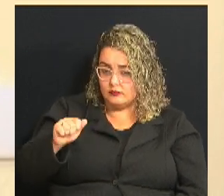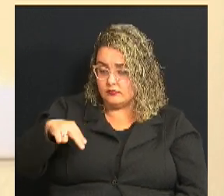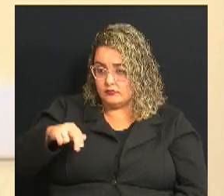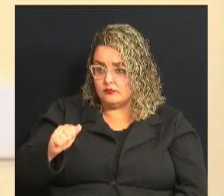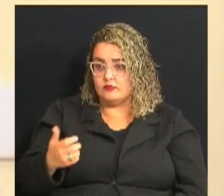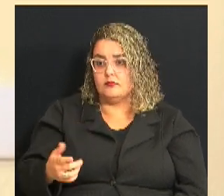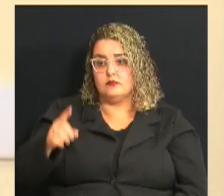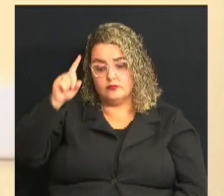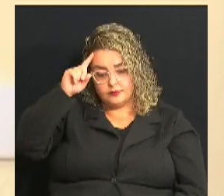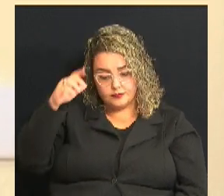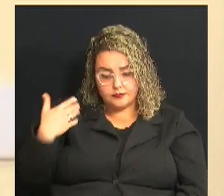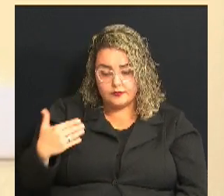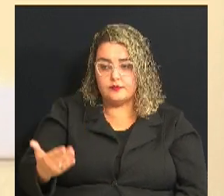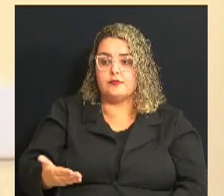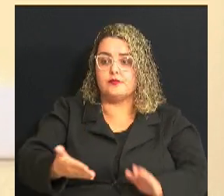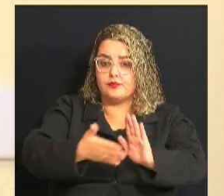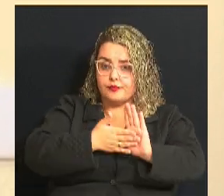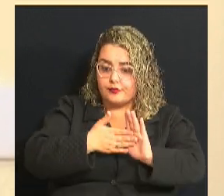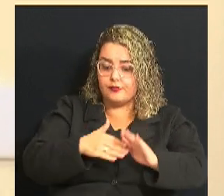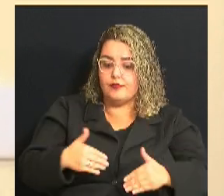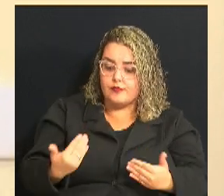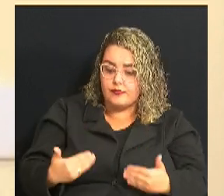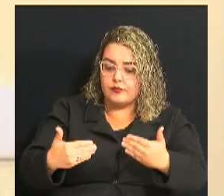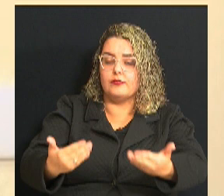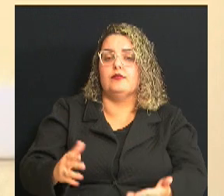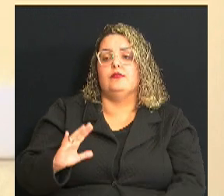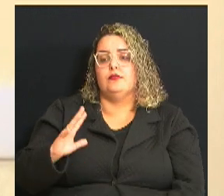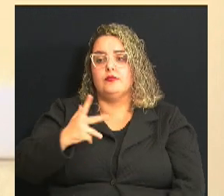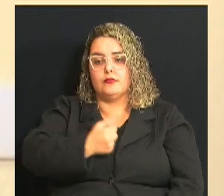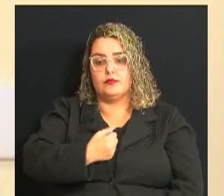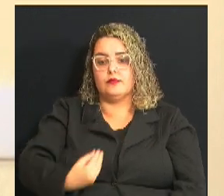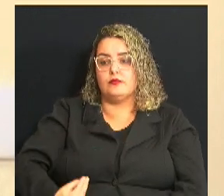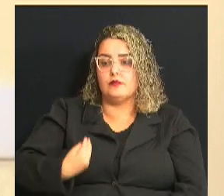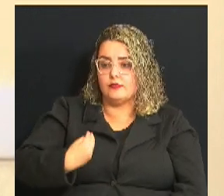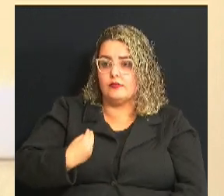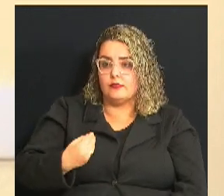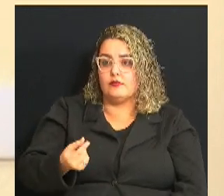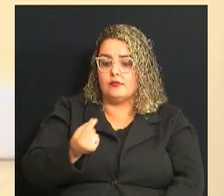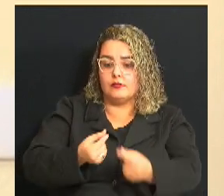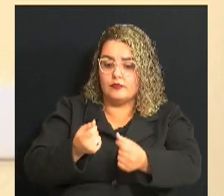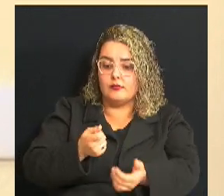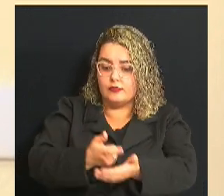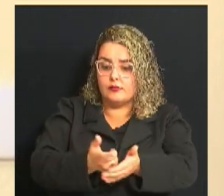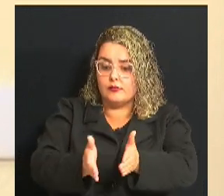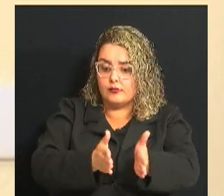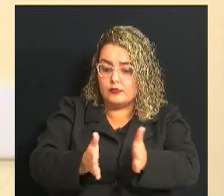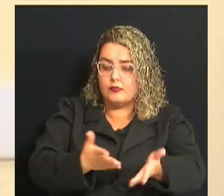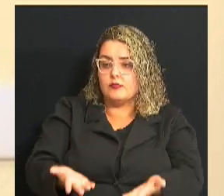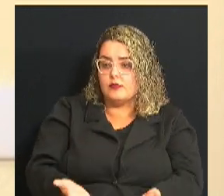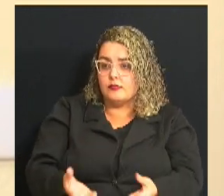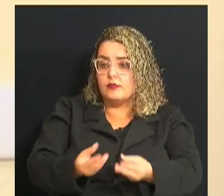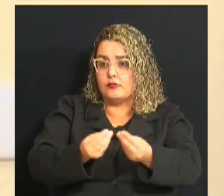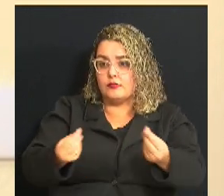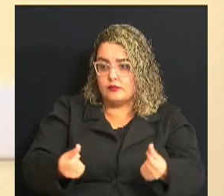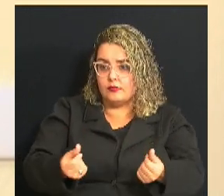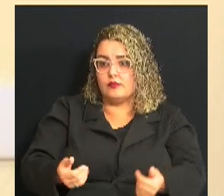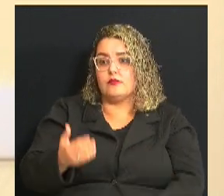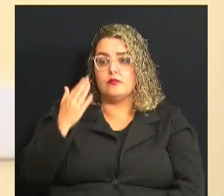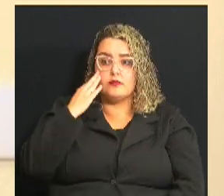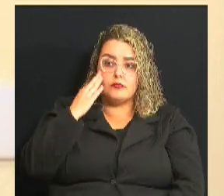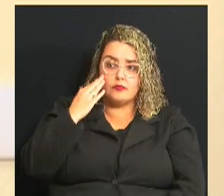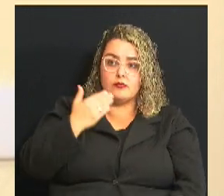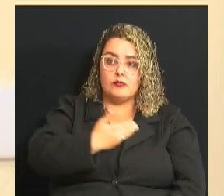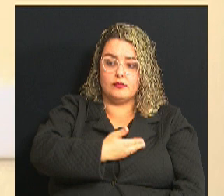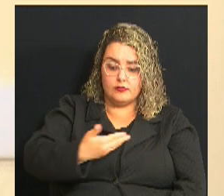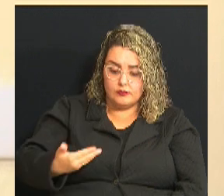nesse propósito nosso, incansável, de salvar vidas, sempre com preço acessível e qualidade, que a gente sabe que muitas vezes o serviço público sozinho não